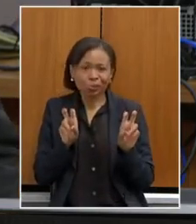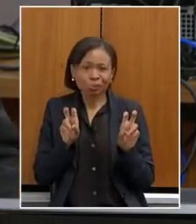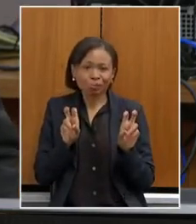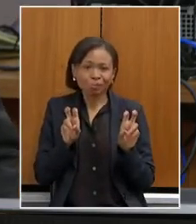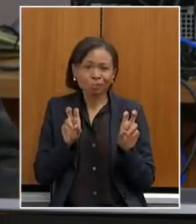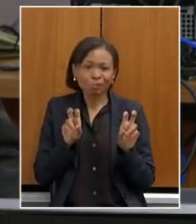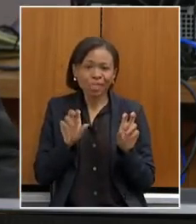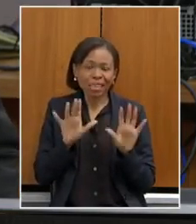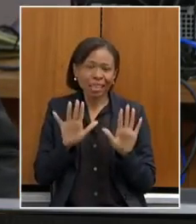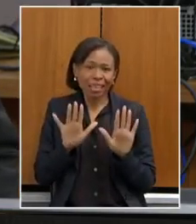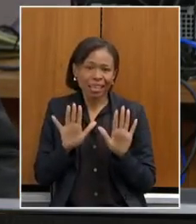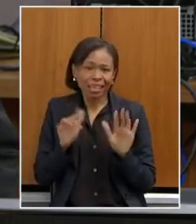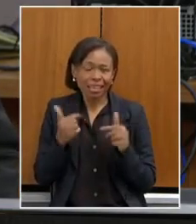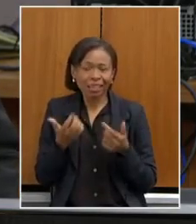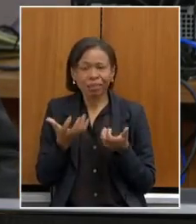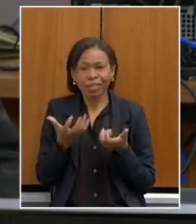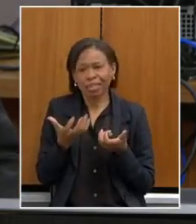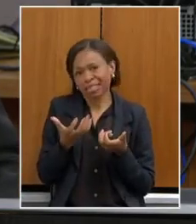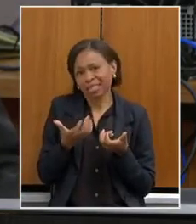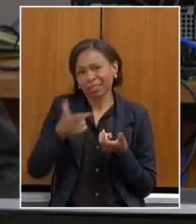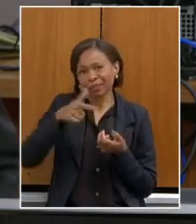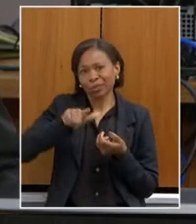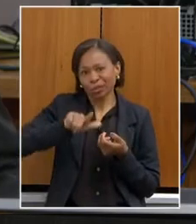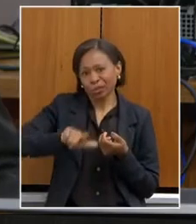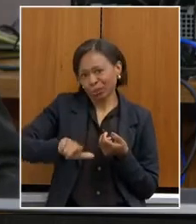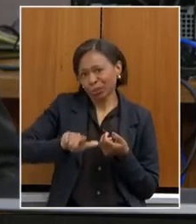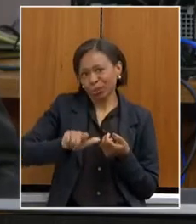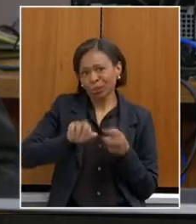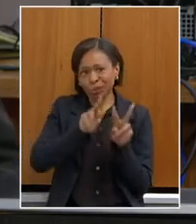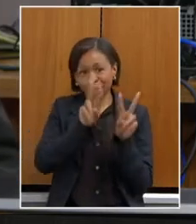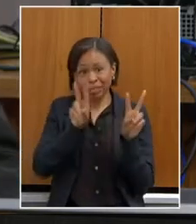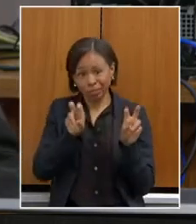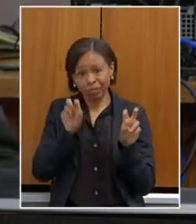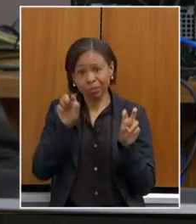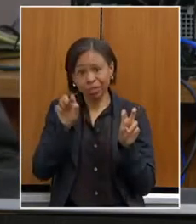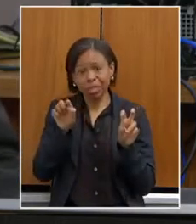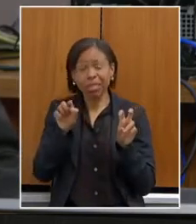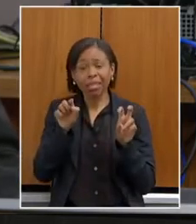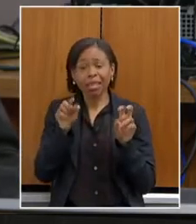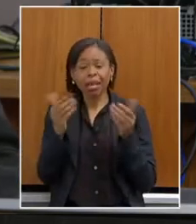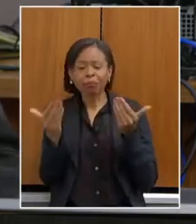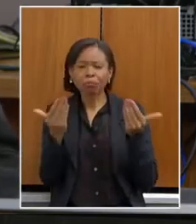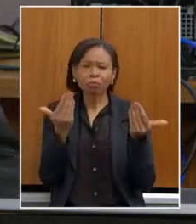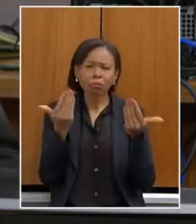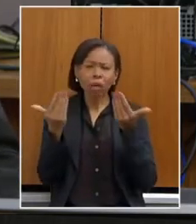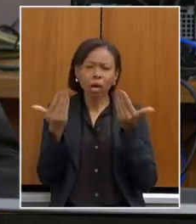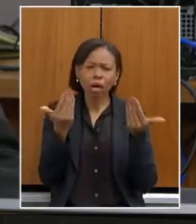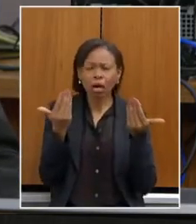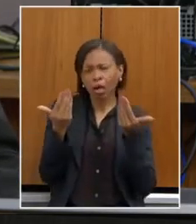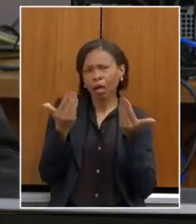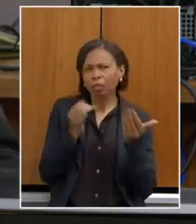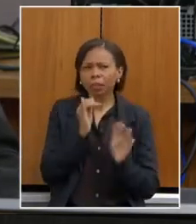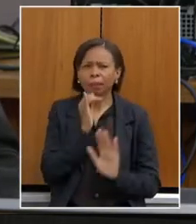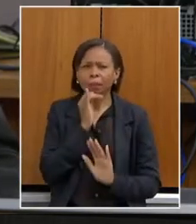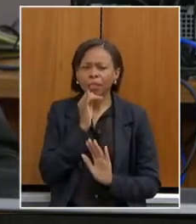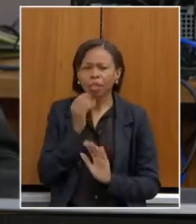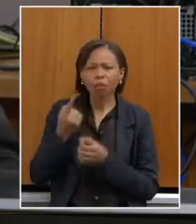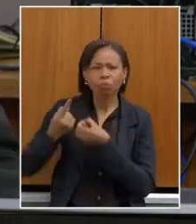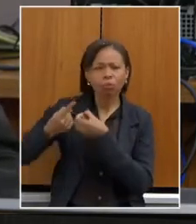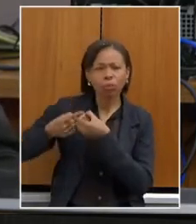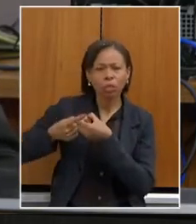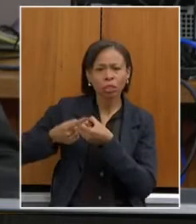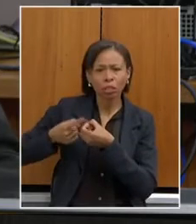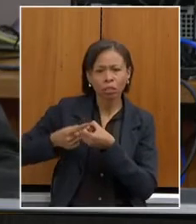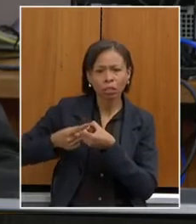pardical sobre esse assunto eu queria que só que fizesse esse paralelo comparado por exemplo a municípios